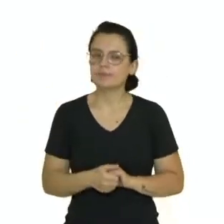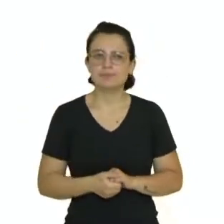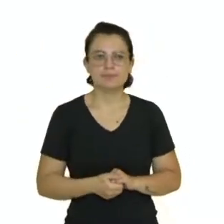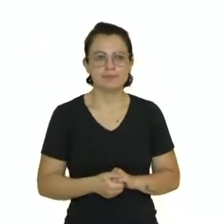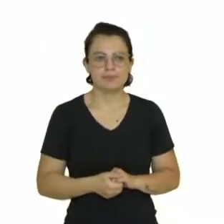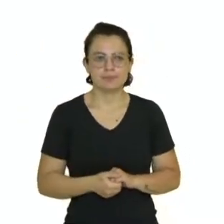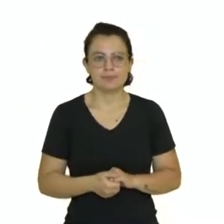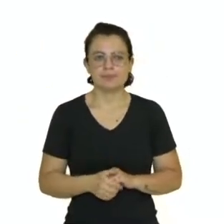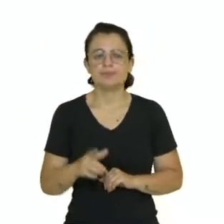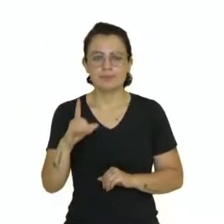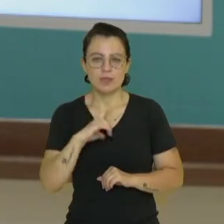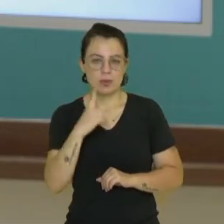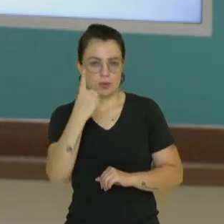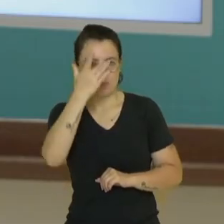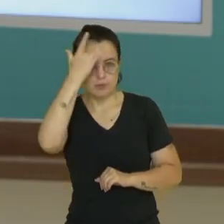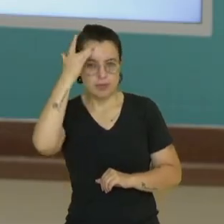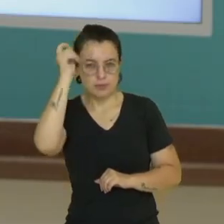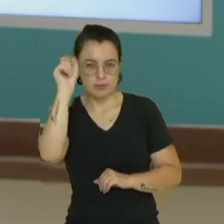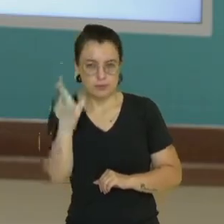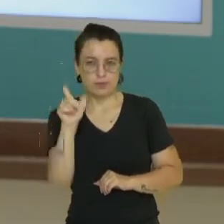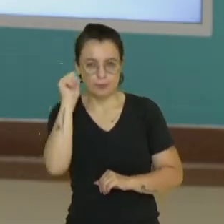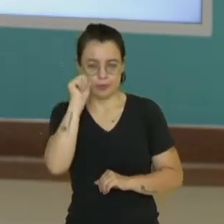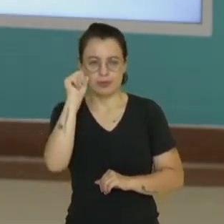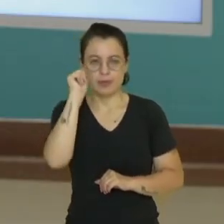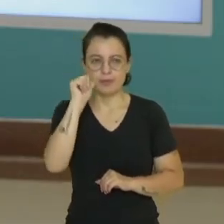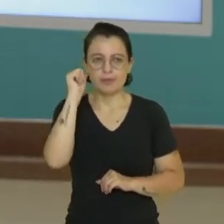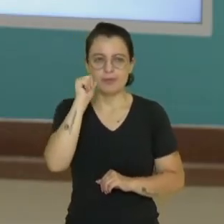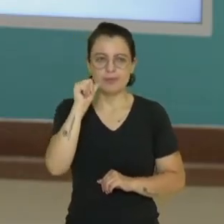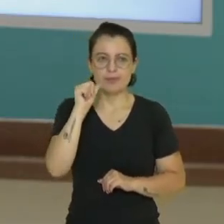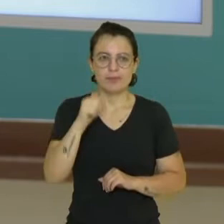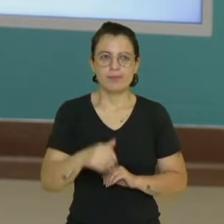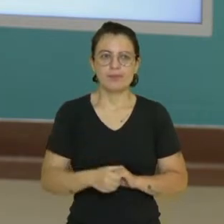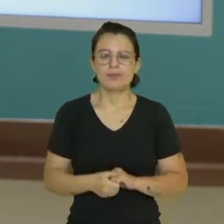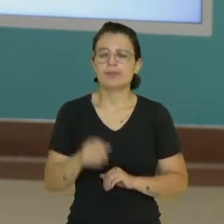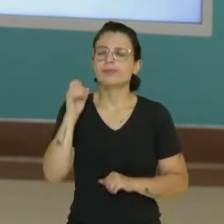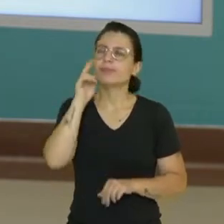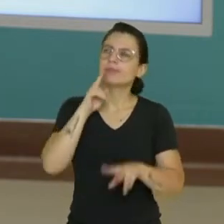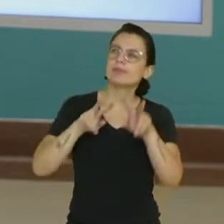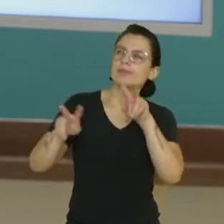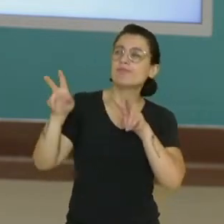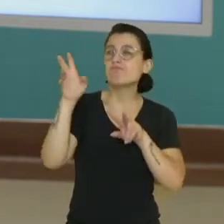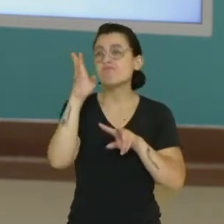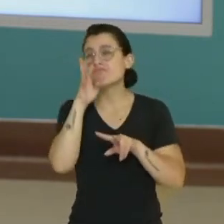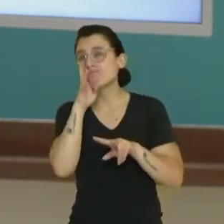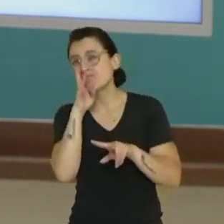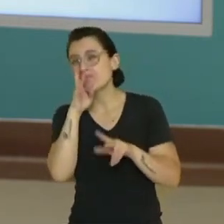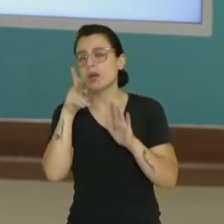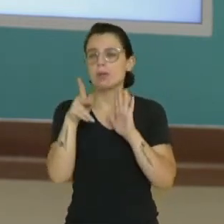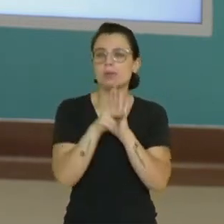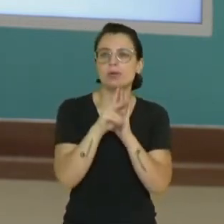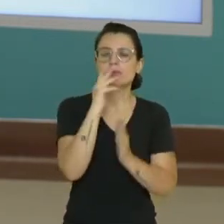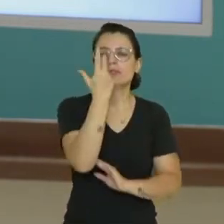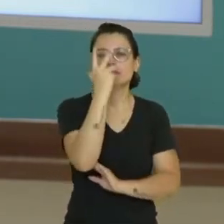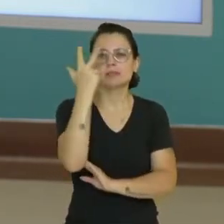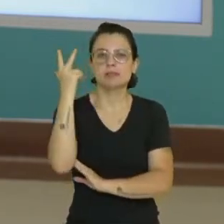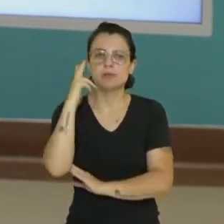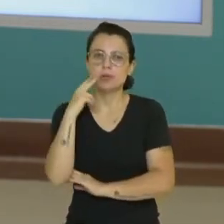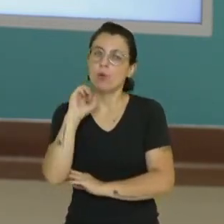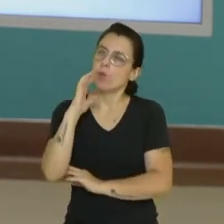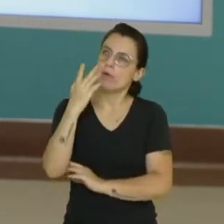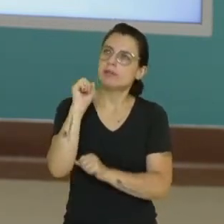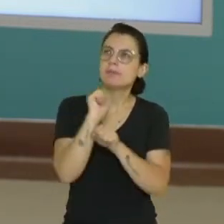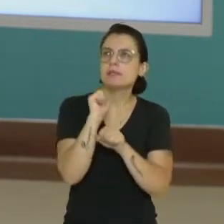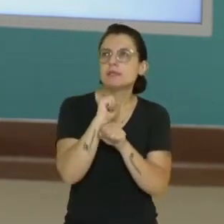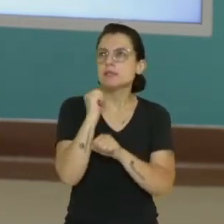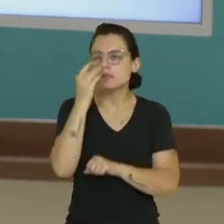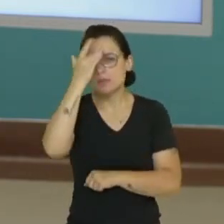Nós temos uma pessoa, nós temos uma mulher. E ela está ali contemplando a natureza, ou está esperando alguém, ou